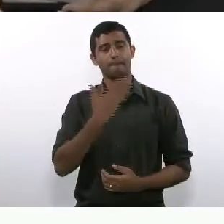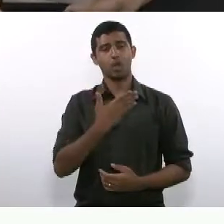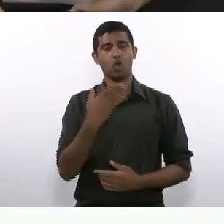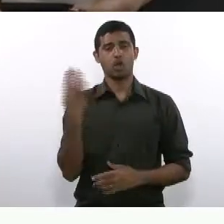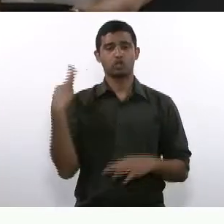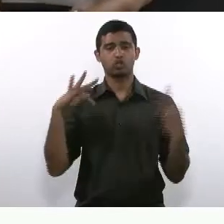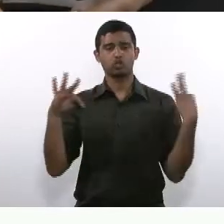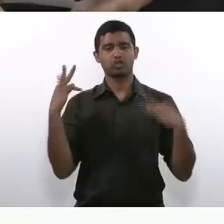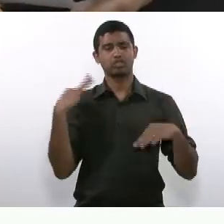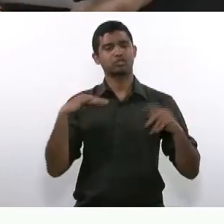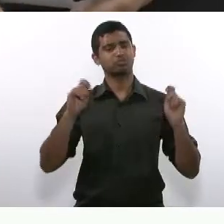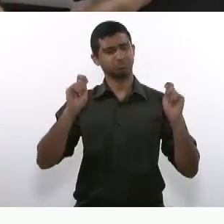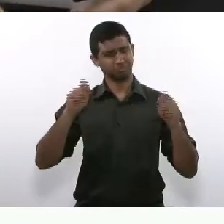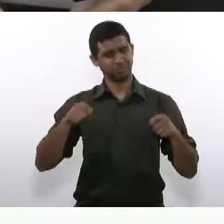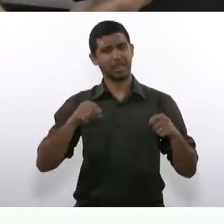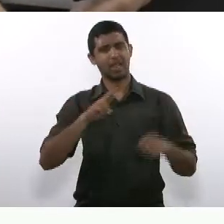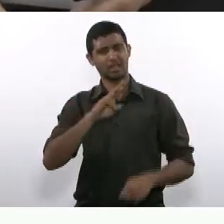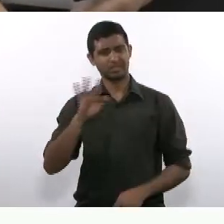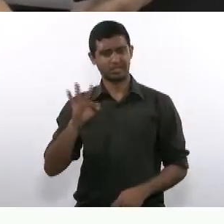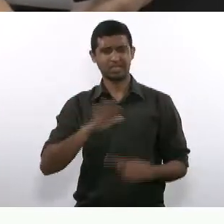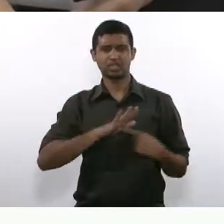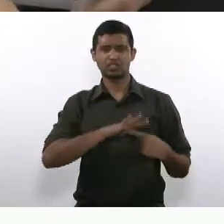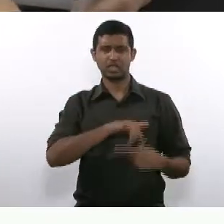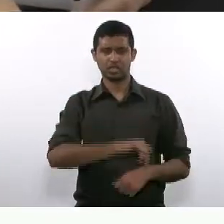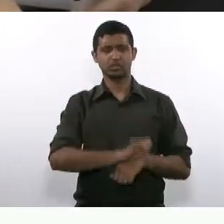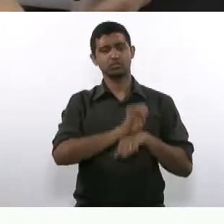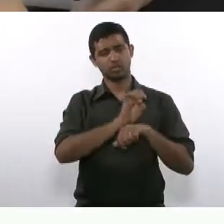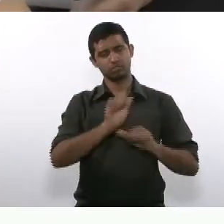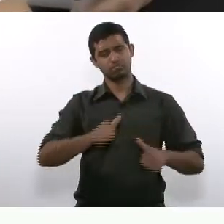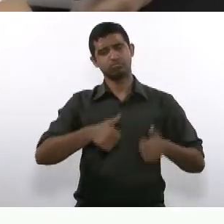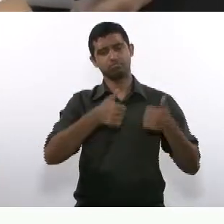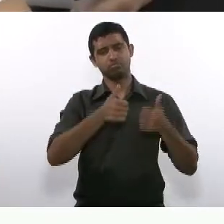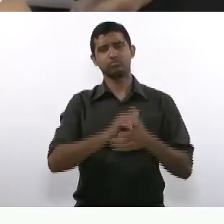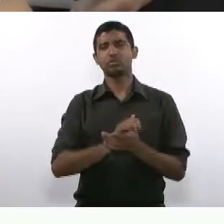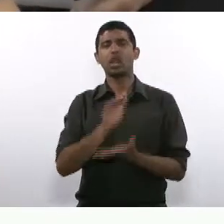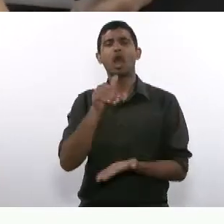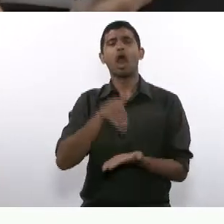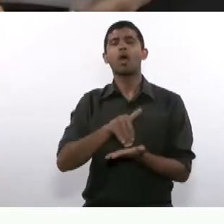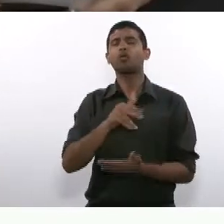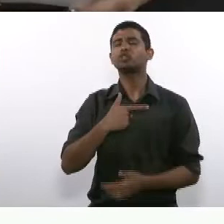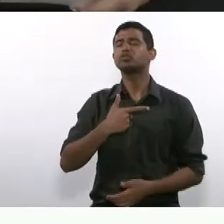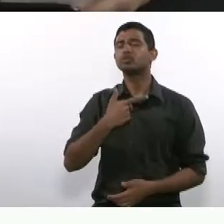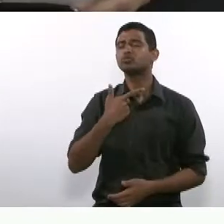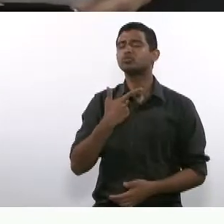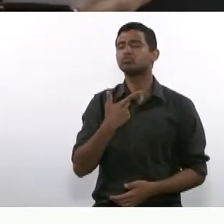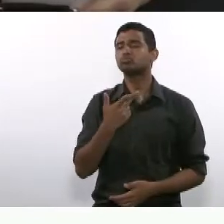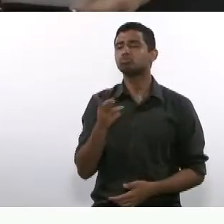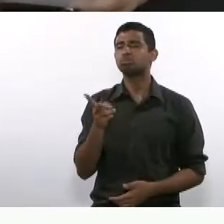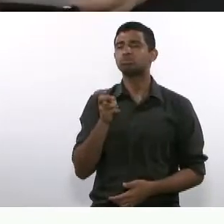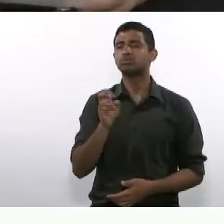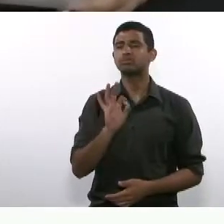um potencial agregador de receita para o Estado. Qual é a última que eu não peguei?